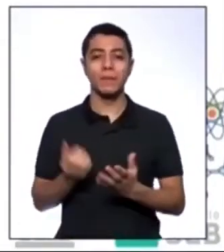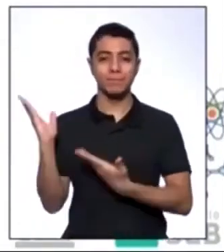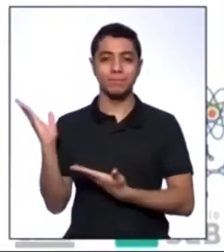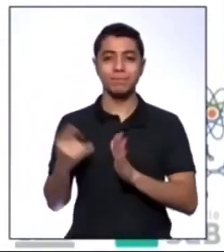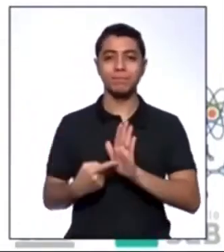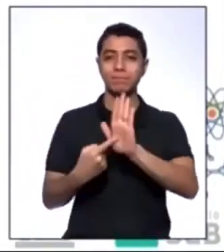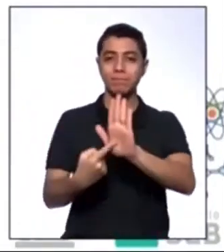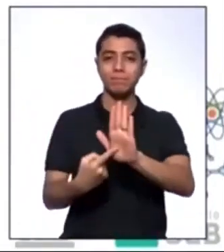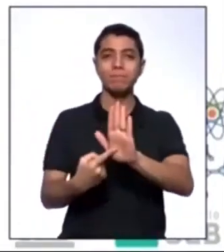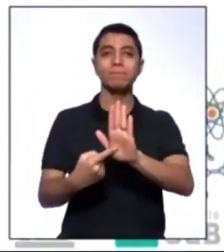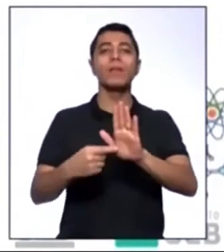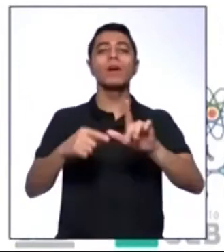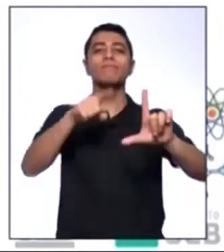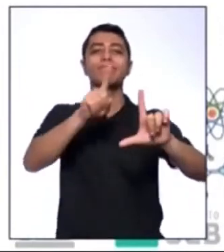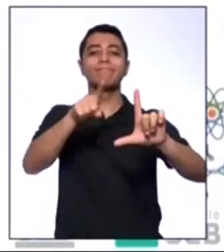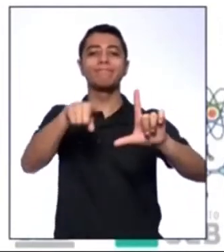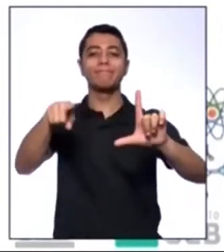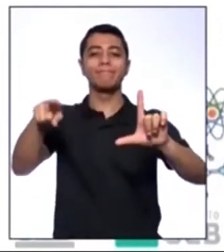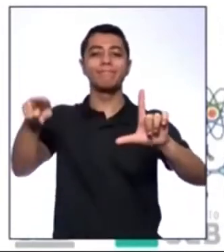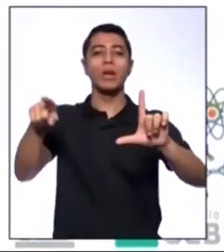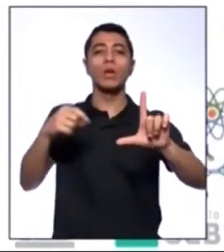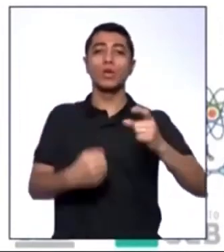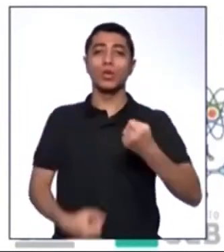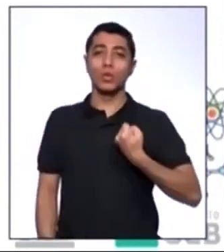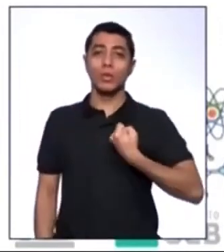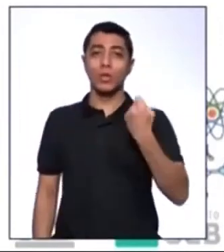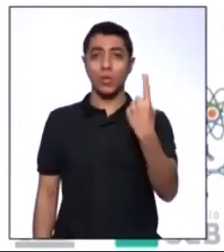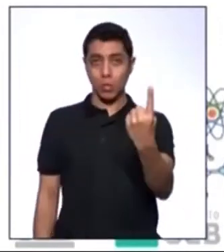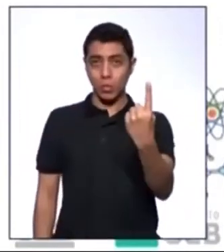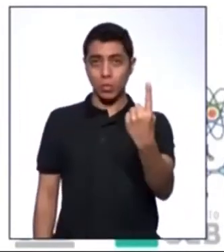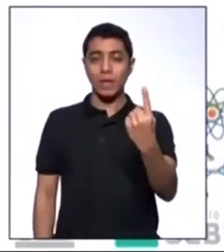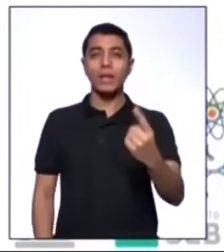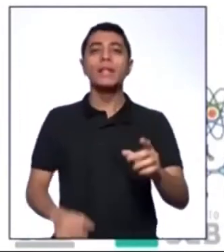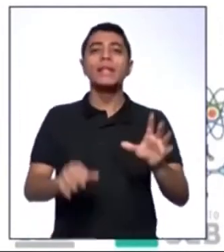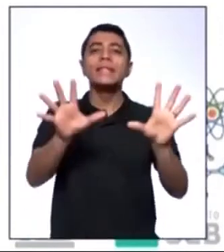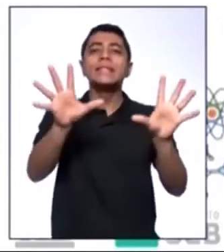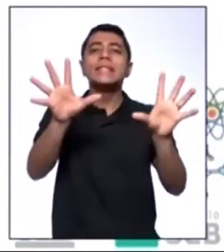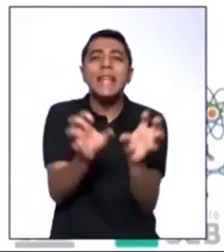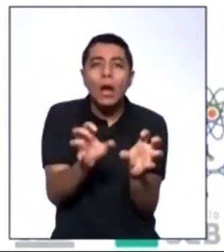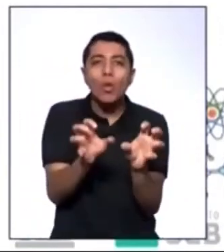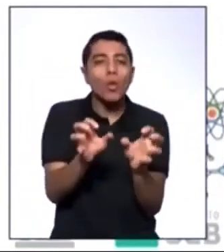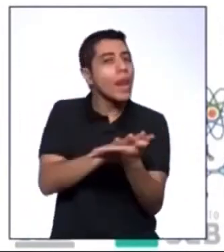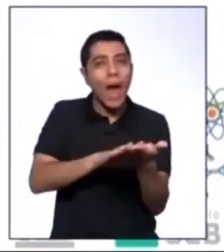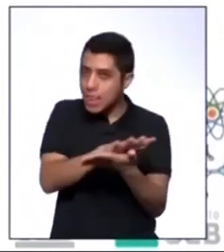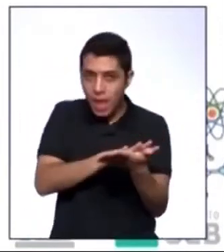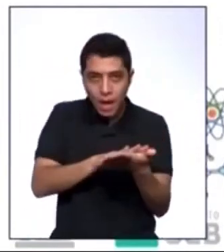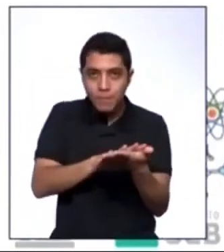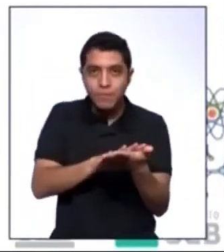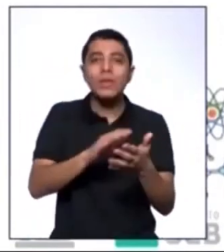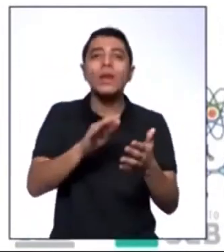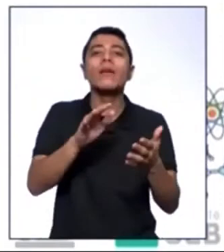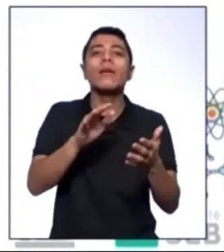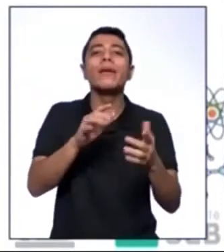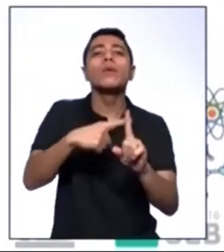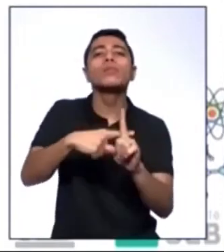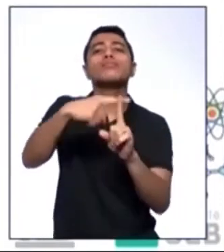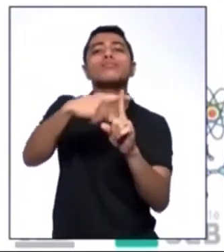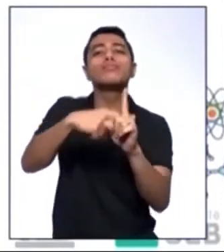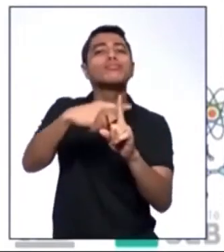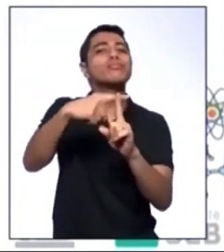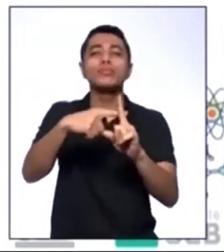1. Ausência de período seco. Pequena amplitude térmica. Clima